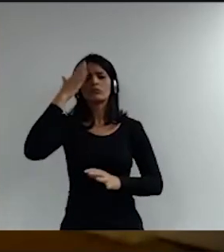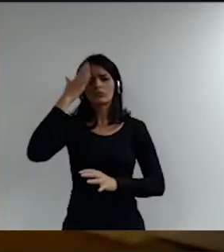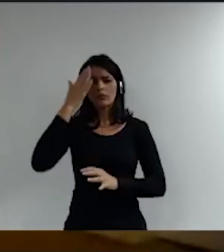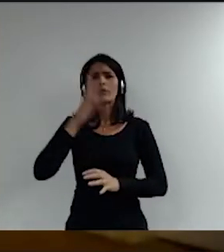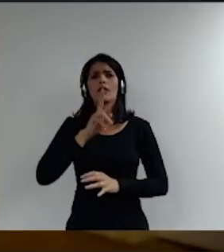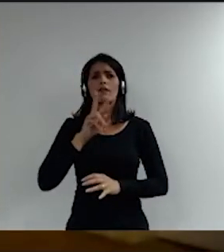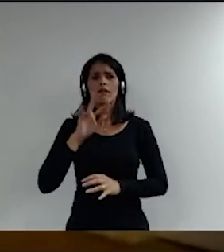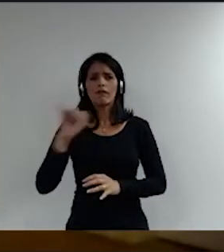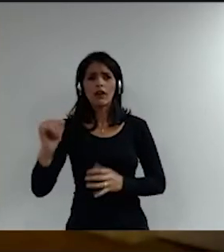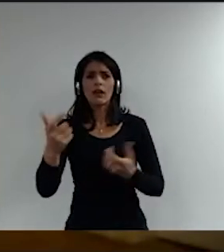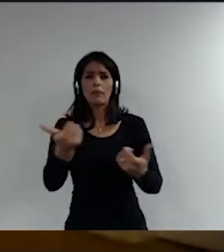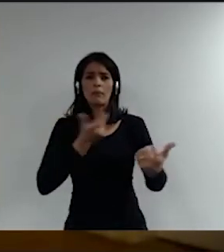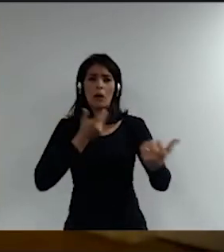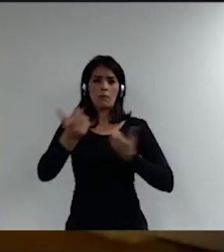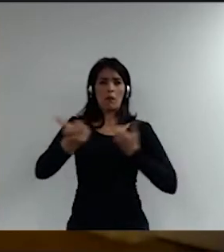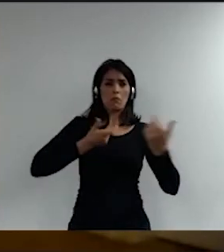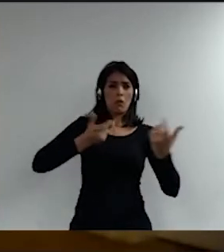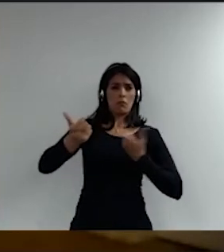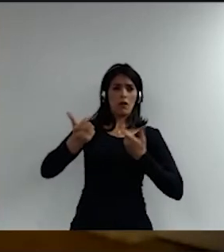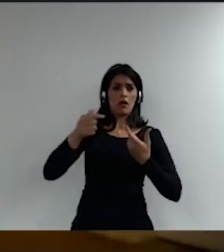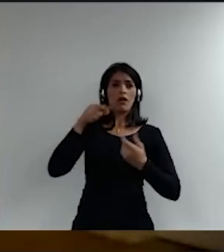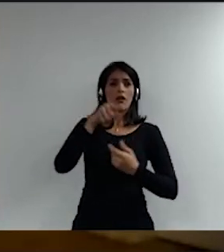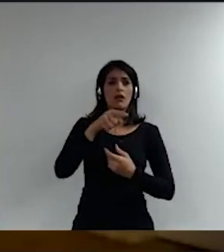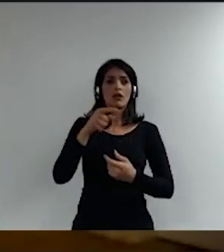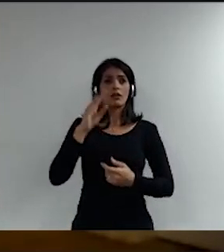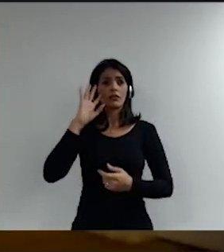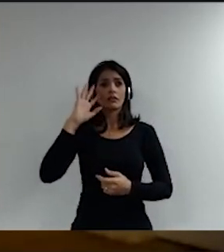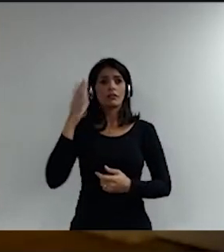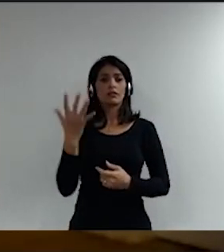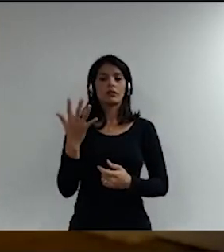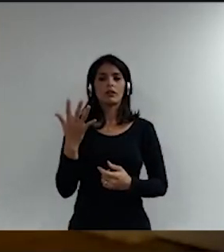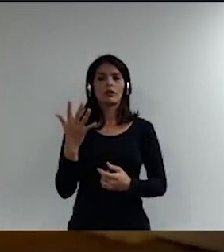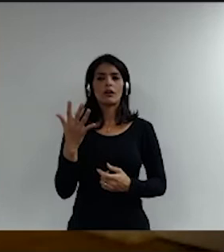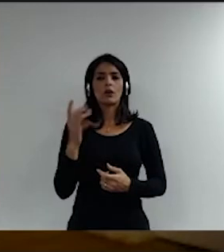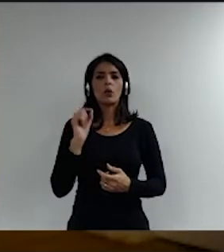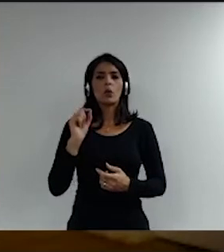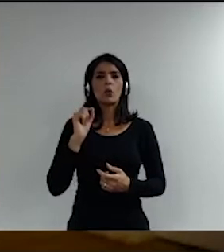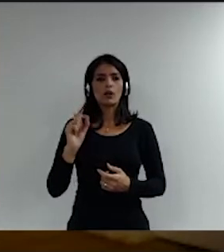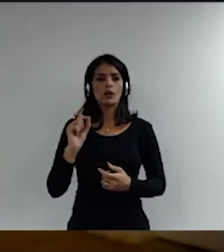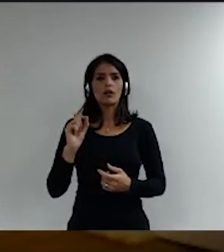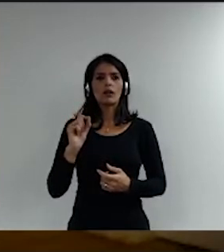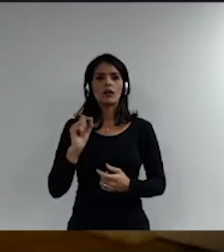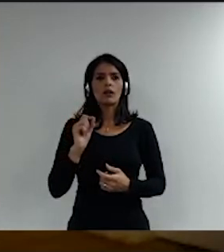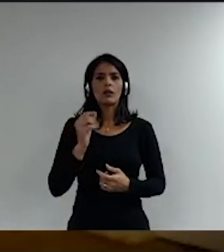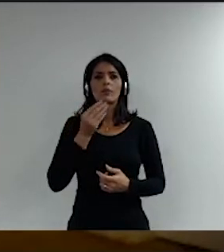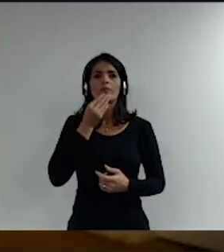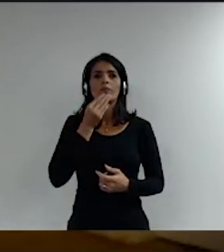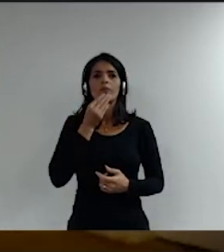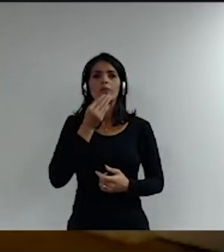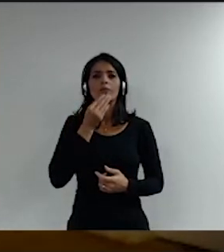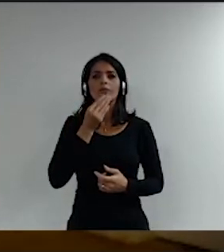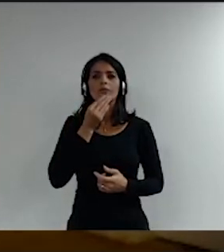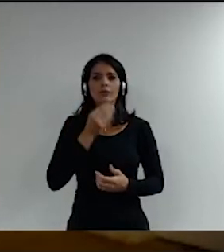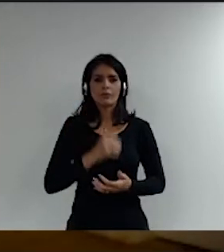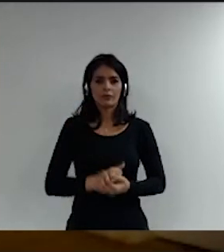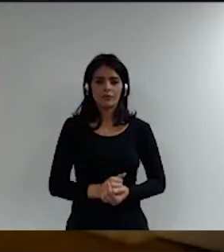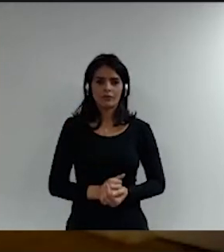pela empresa quando decidiu o caso famoso, mas não podia me furtar de decidir.